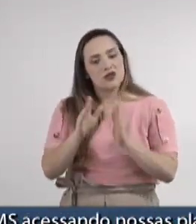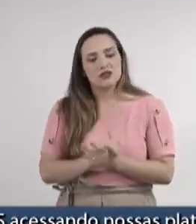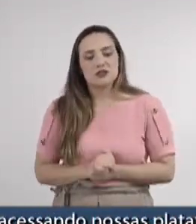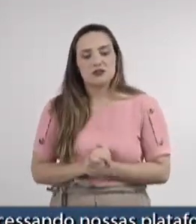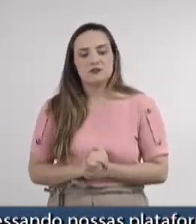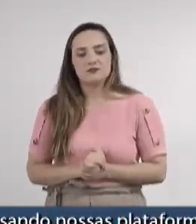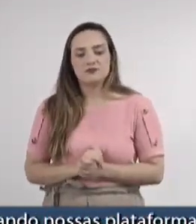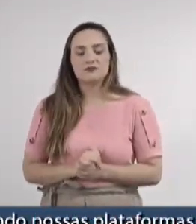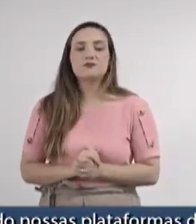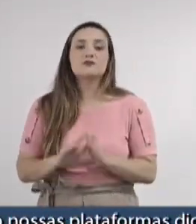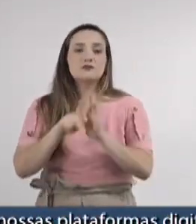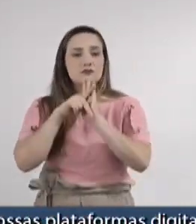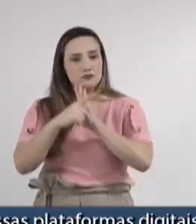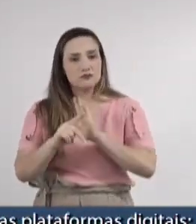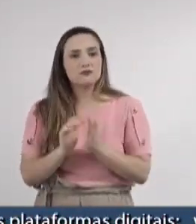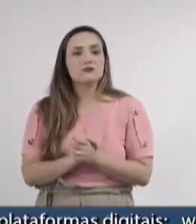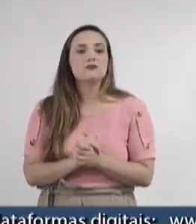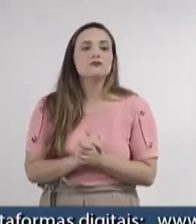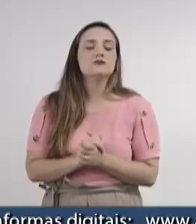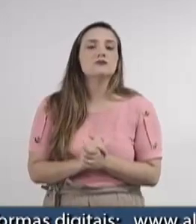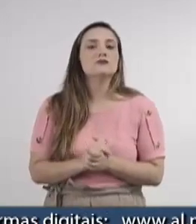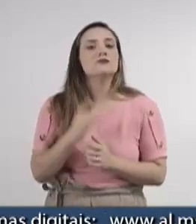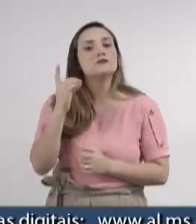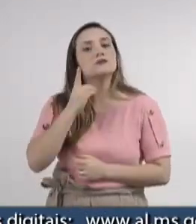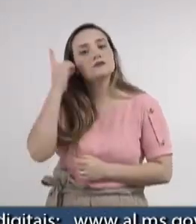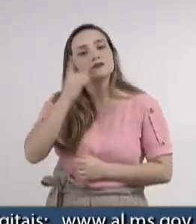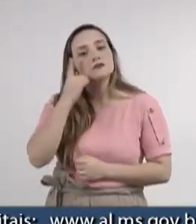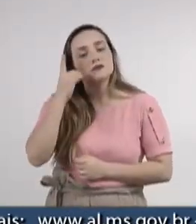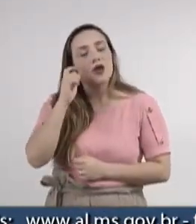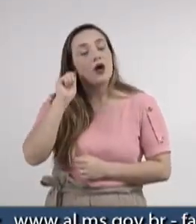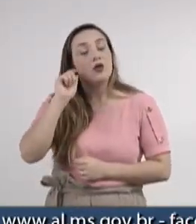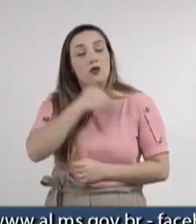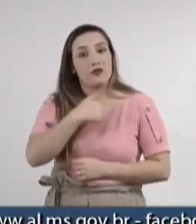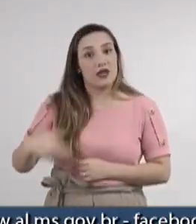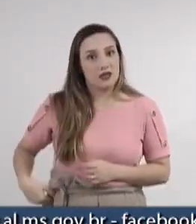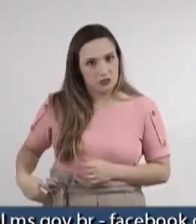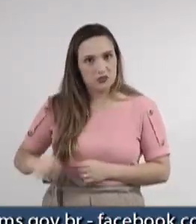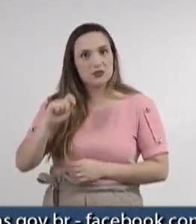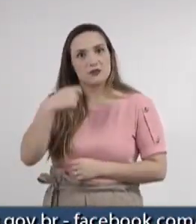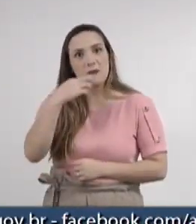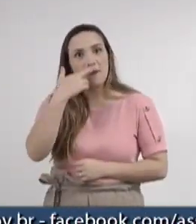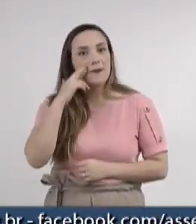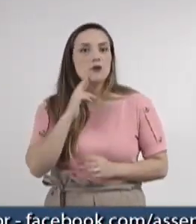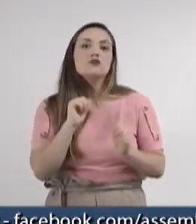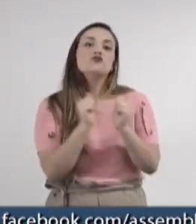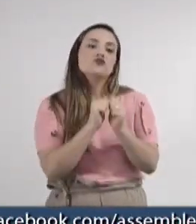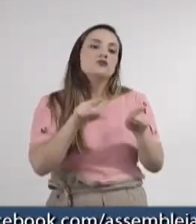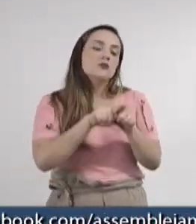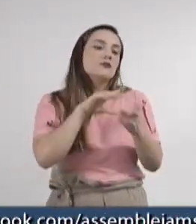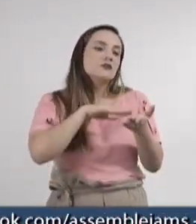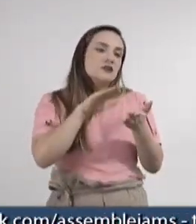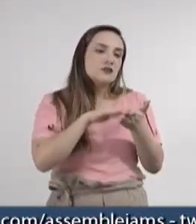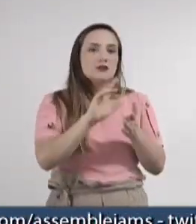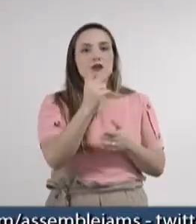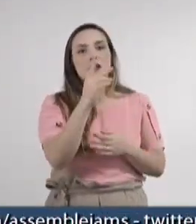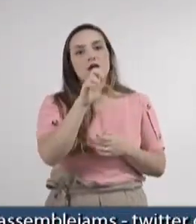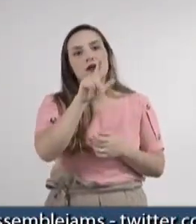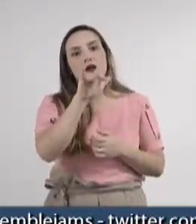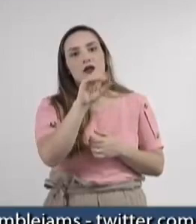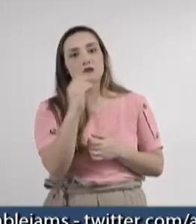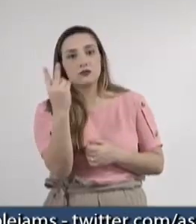endereçada ao excelentíssimo senhor governador Eduardo Correa Ridel e ao excelentíssimo senhor Hélio Pelufo, secretário de Estado de